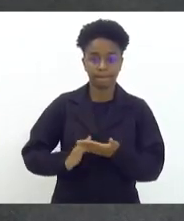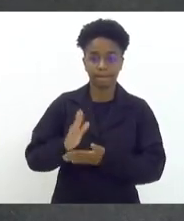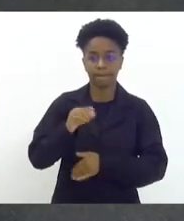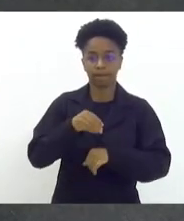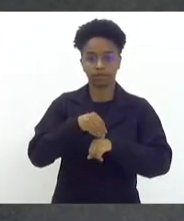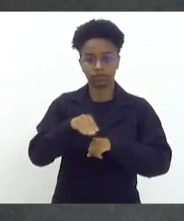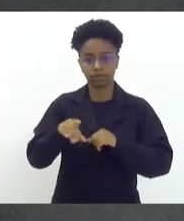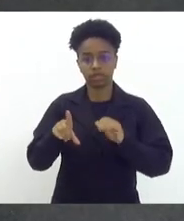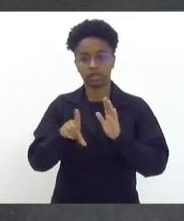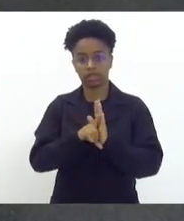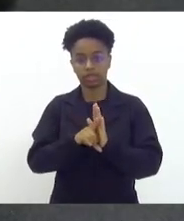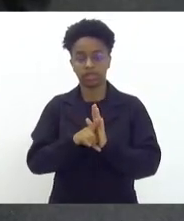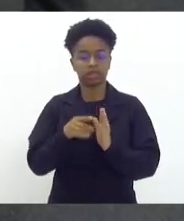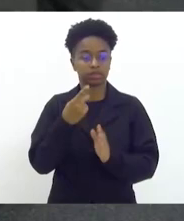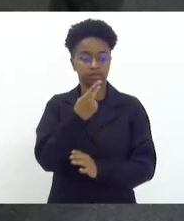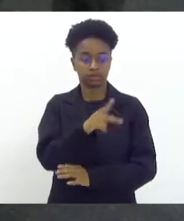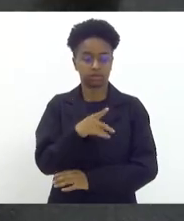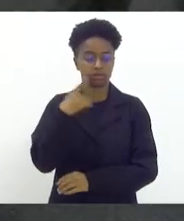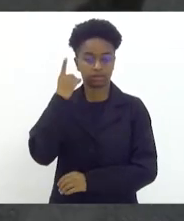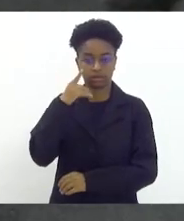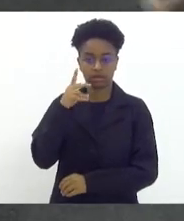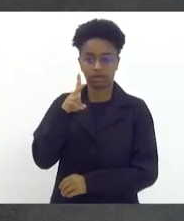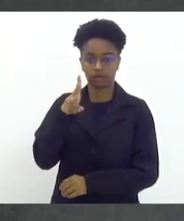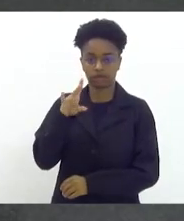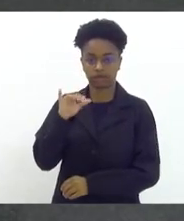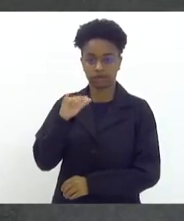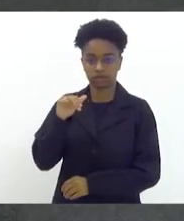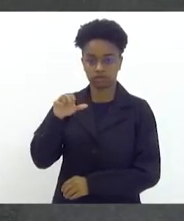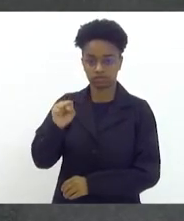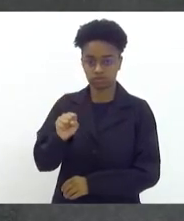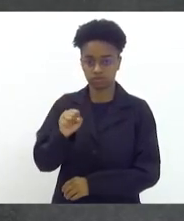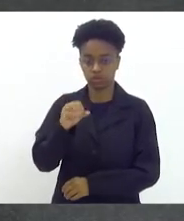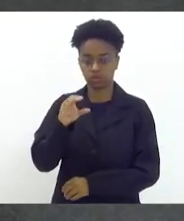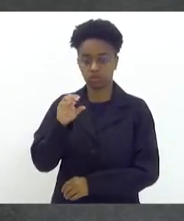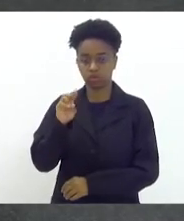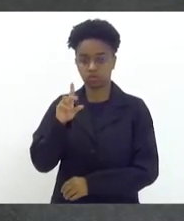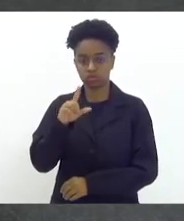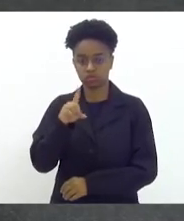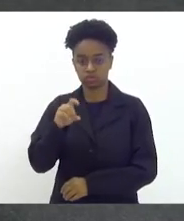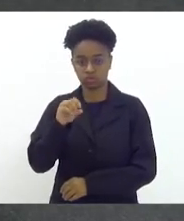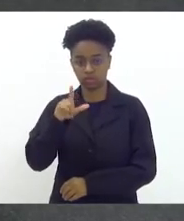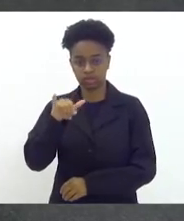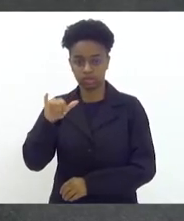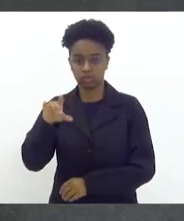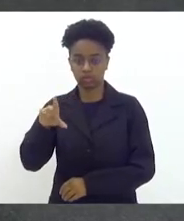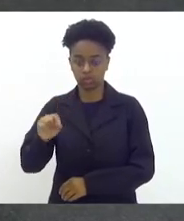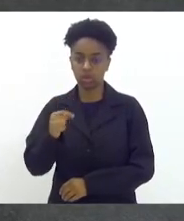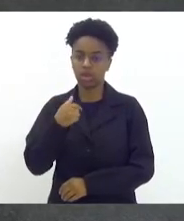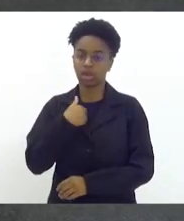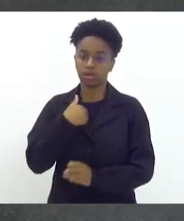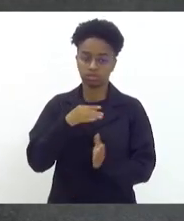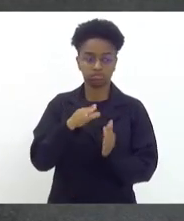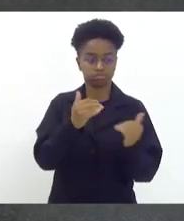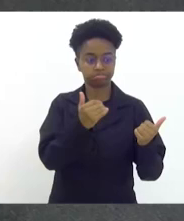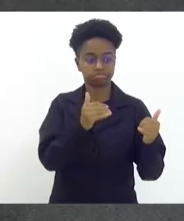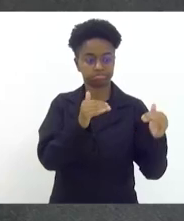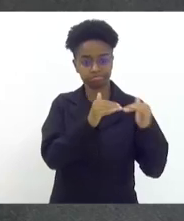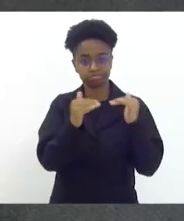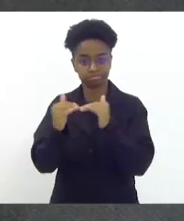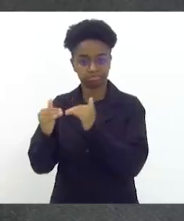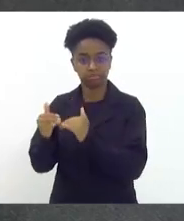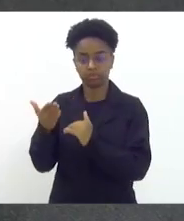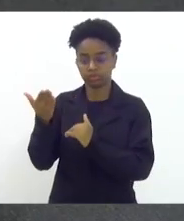Legislativa do deputado Vinícius cozzolino e reiterar as palavras dos companheiros aqui Zé da